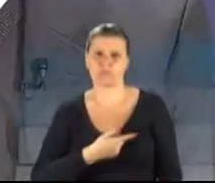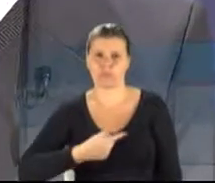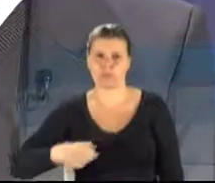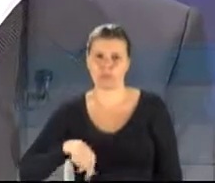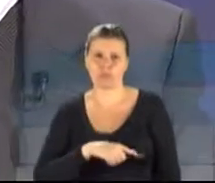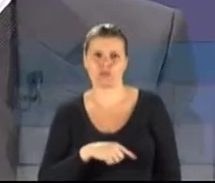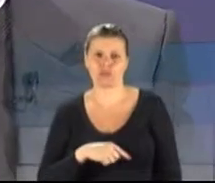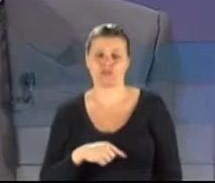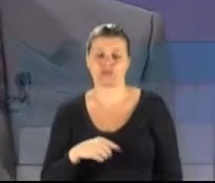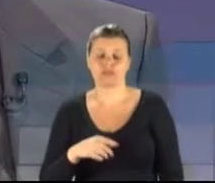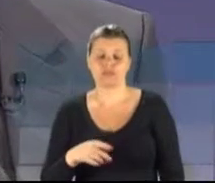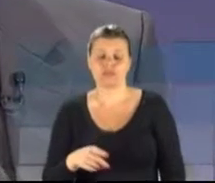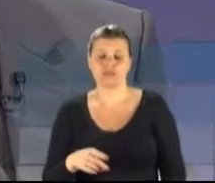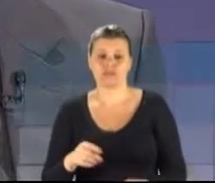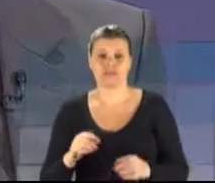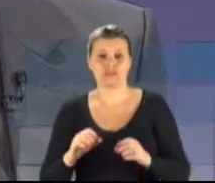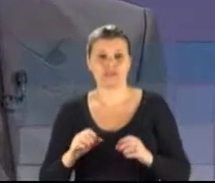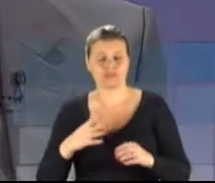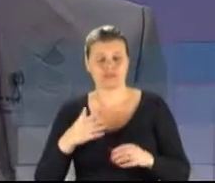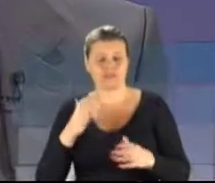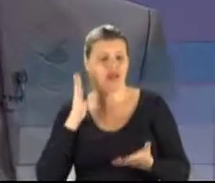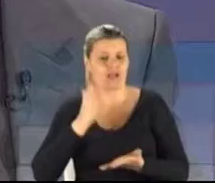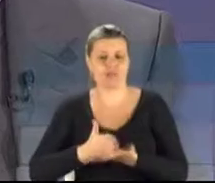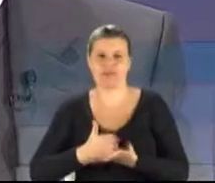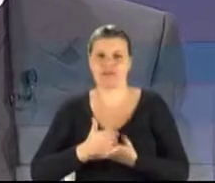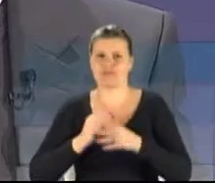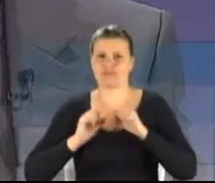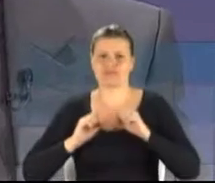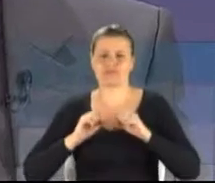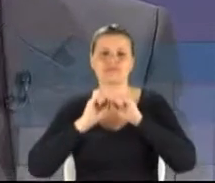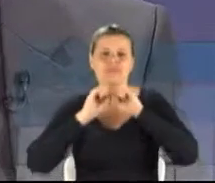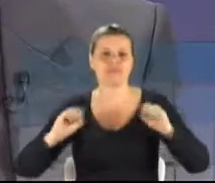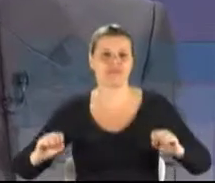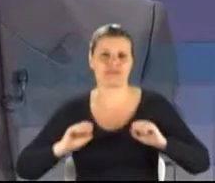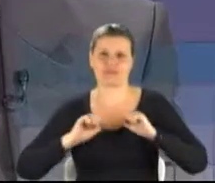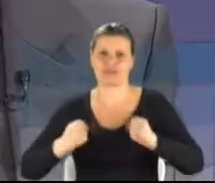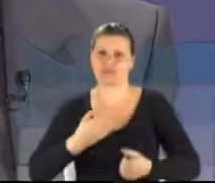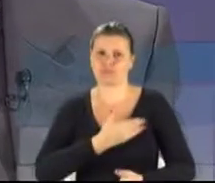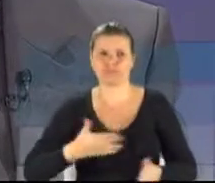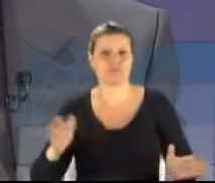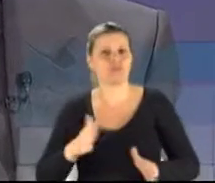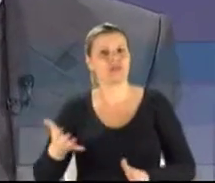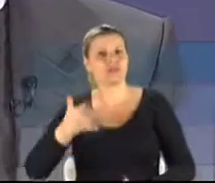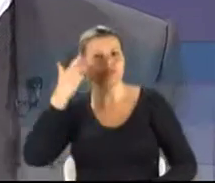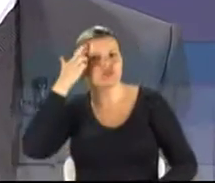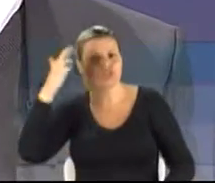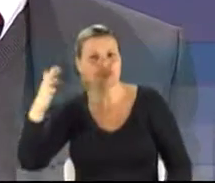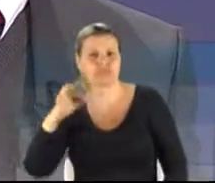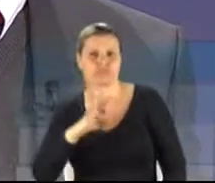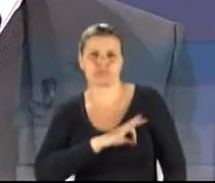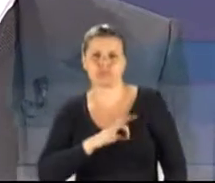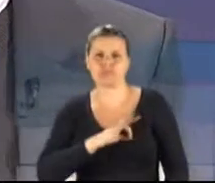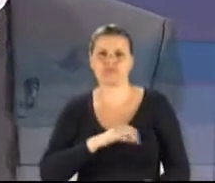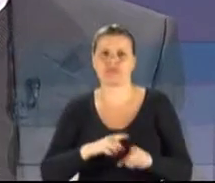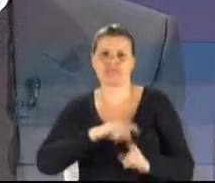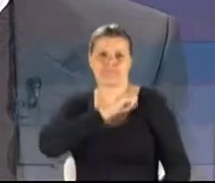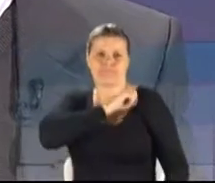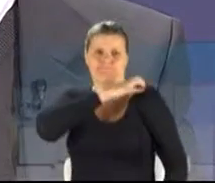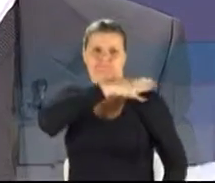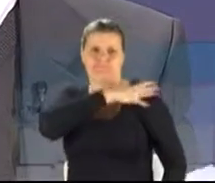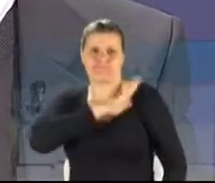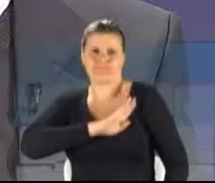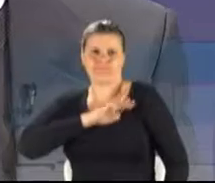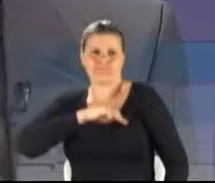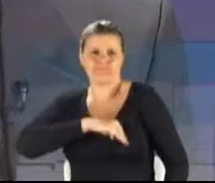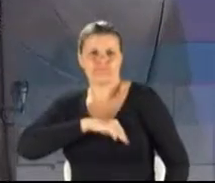secretaria de segurança pú pública nós queremos o chefe de polícia nós queremos o comandante da Brigada Militar direto ligado ao Governador